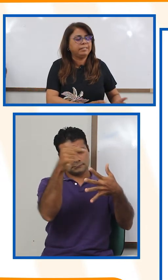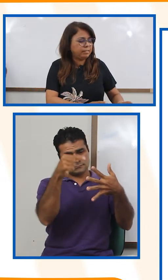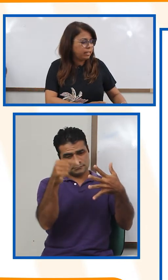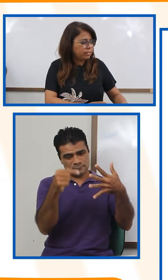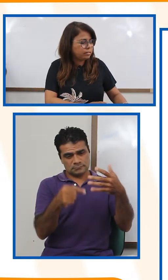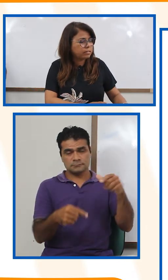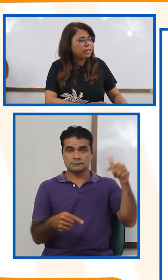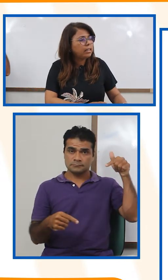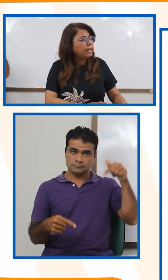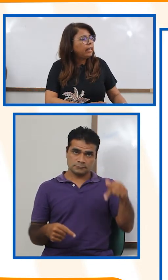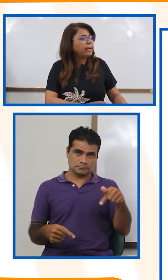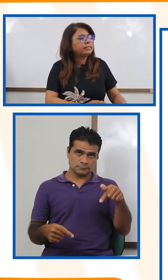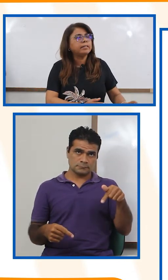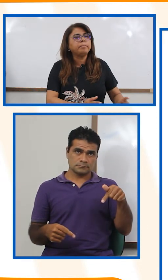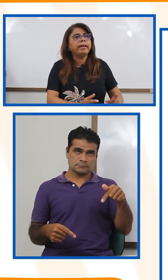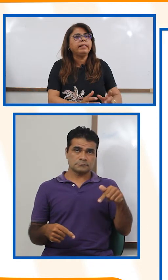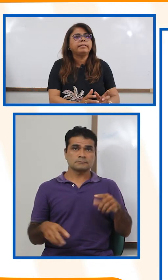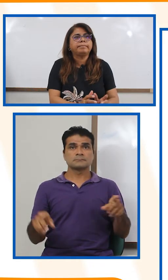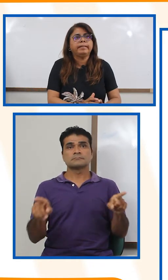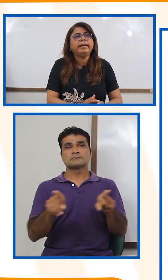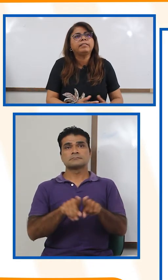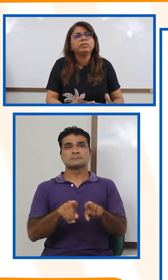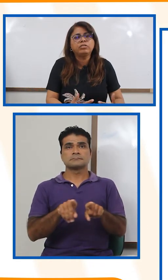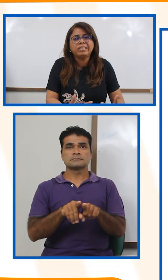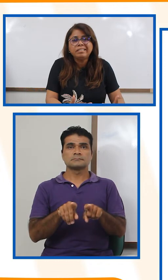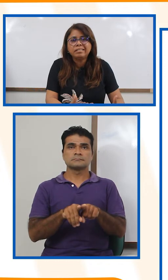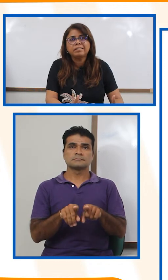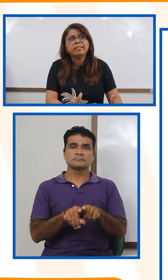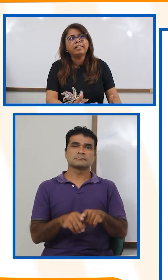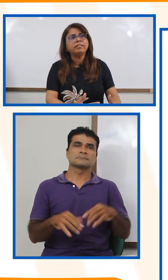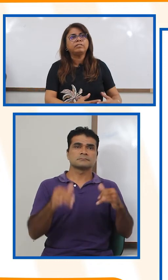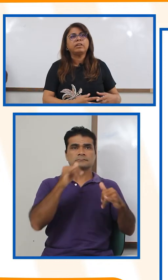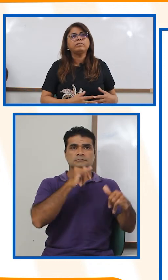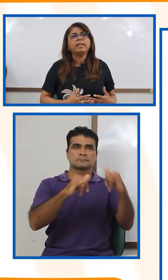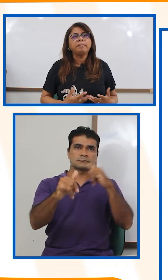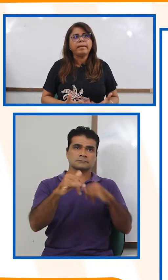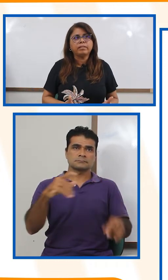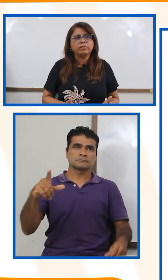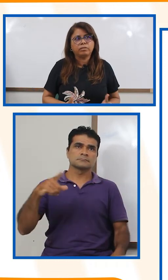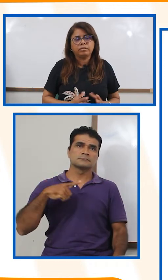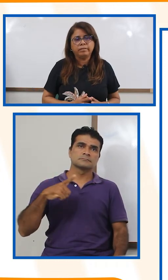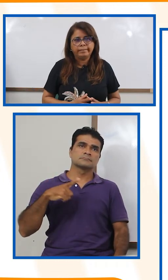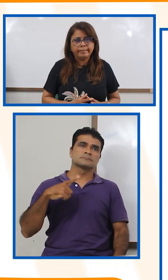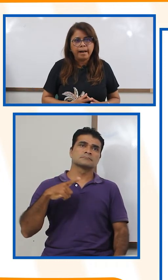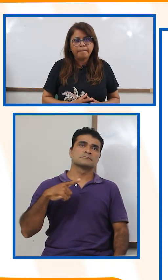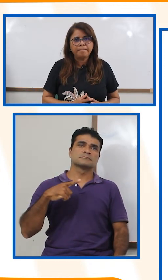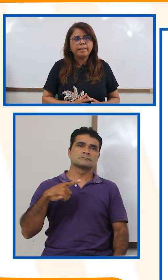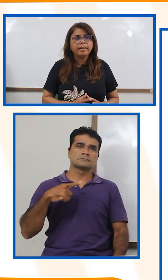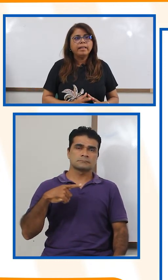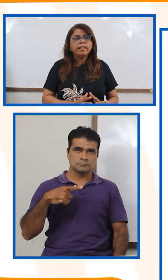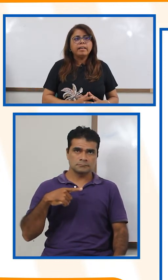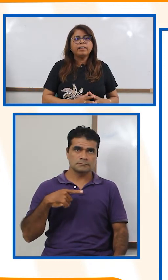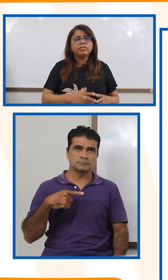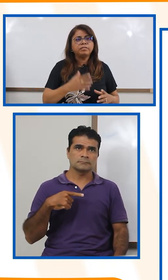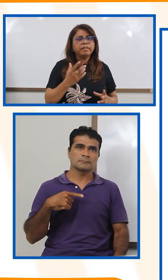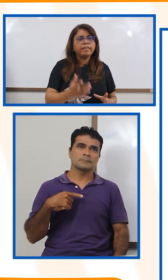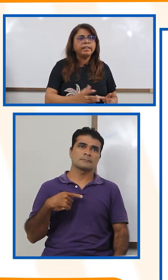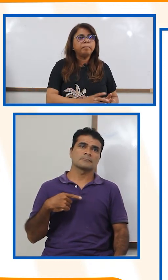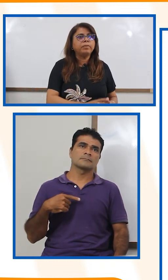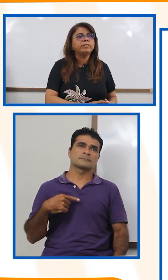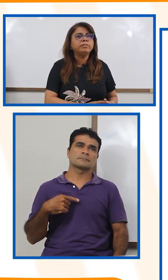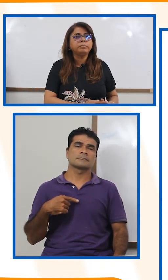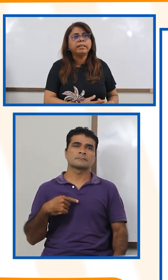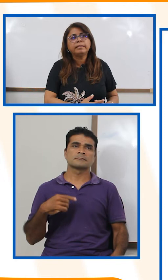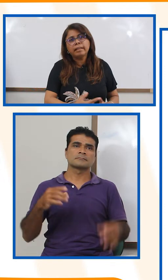localizar nesses textos, elas também, né, as notícias têm os seus elementos, tá? Que a gente vai